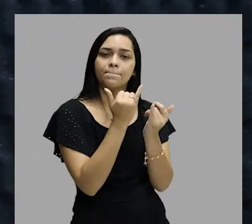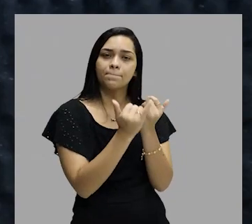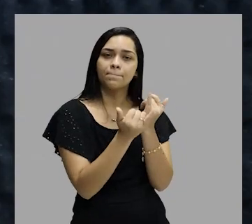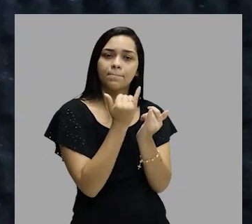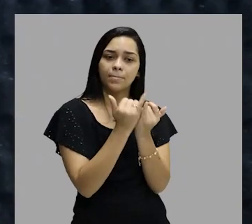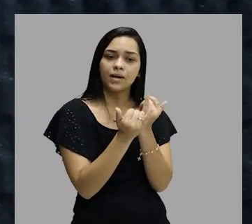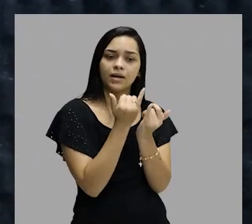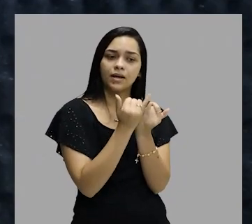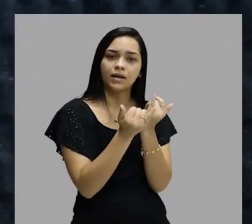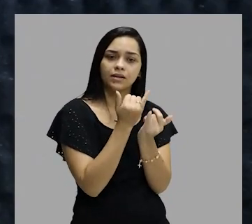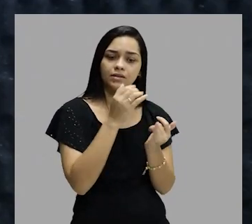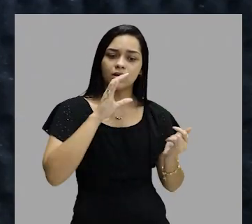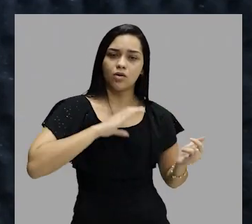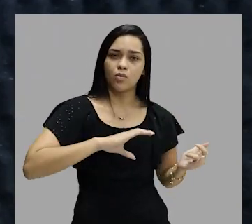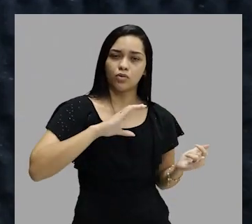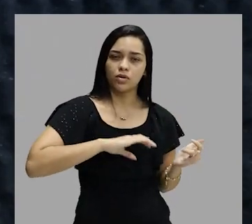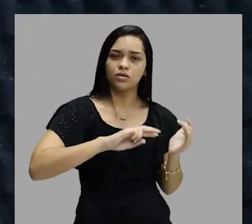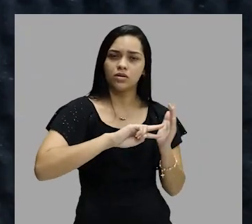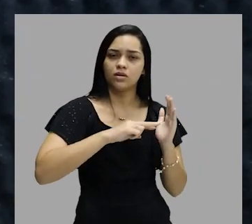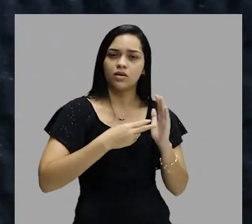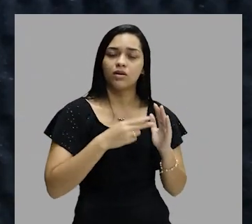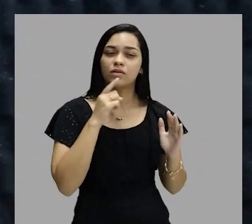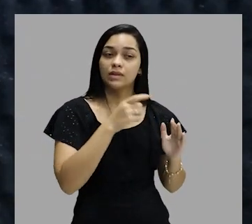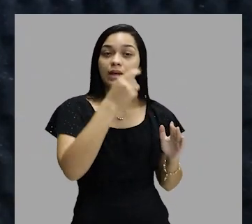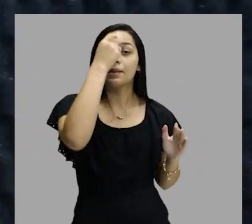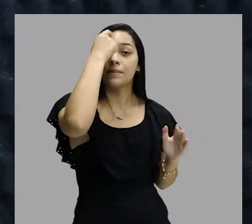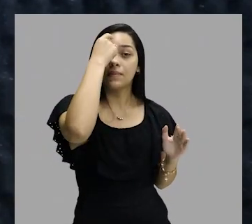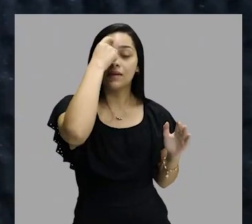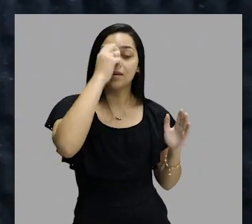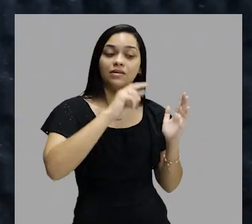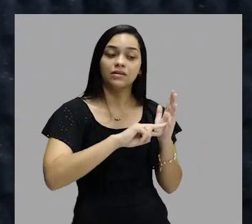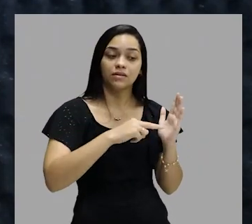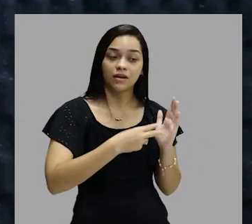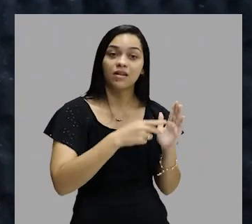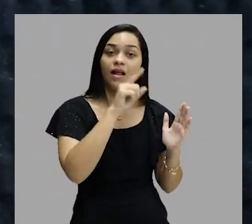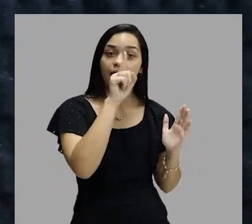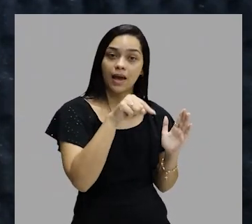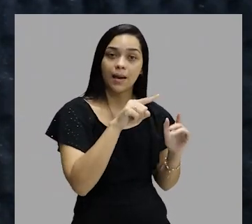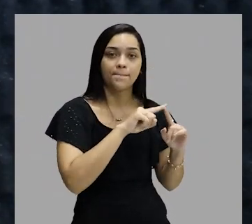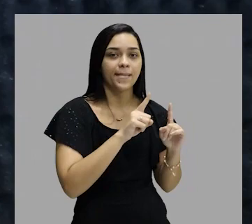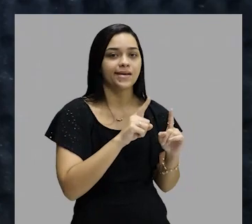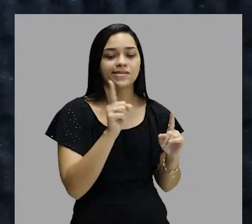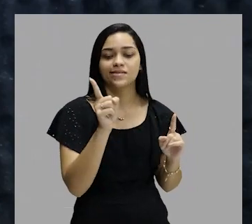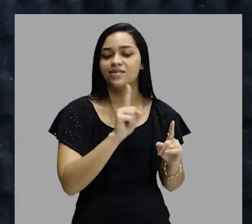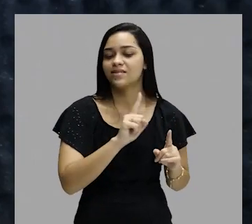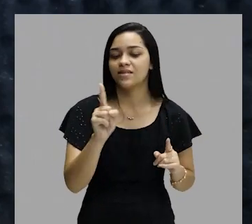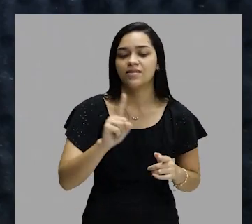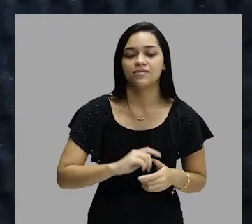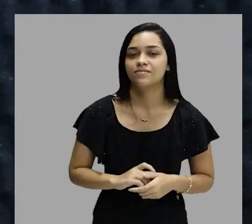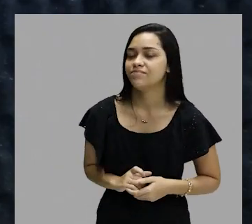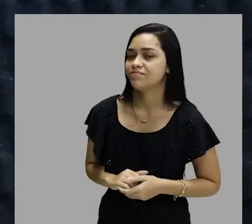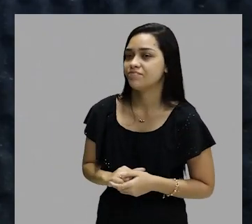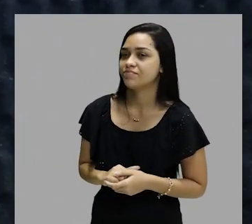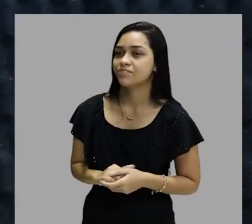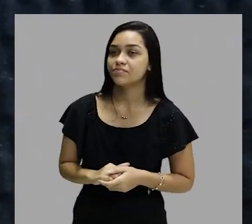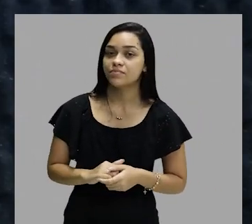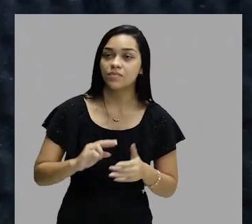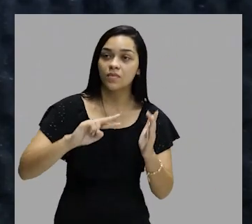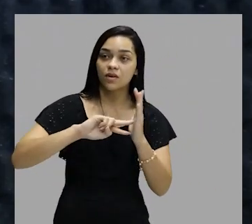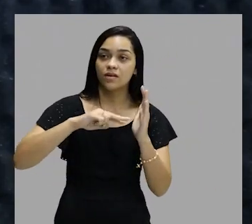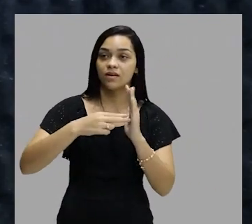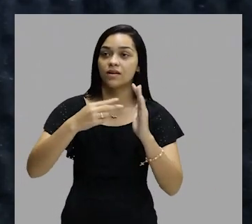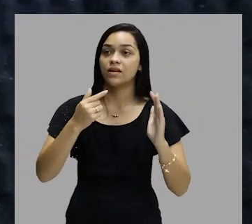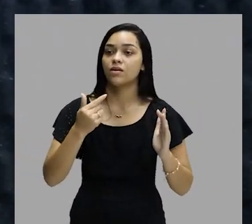com alguma coisa em português, você pensa que o significado dela é esse e, na verdade, não é. Tá? O significado